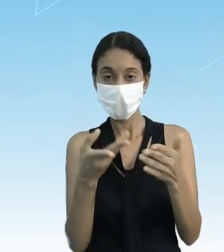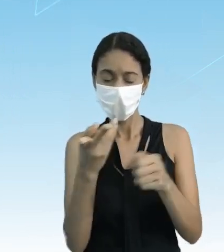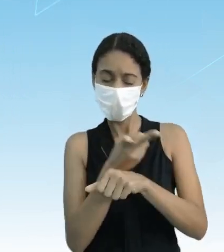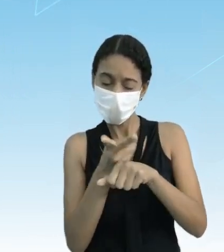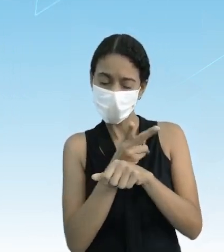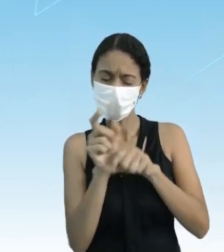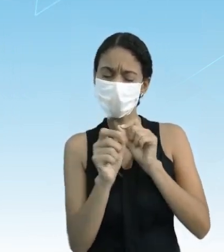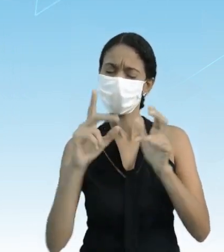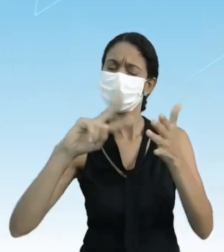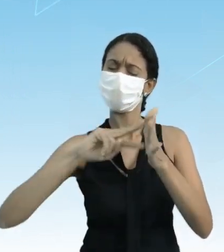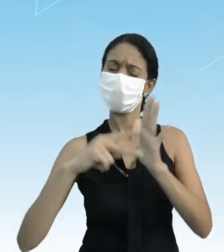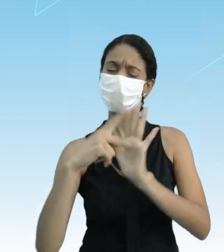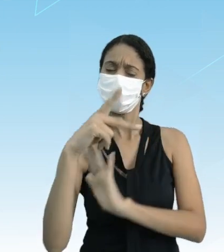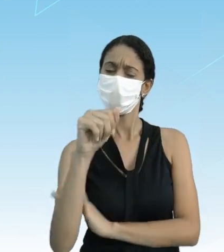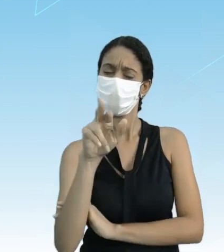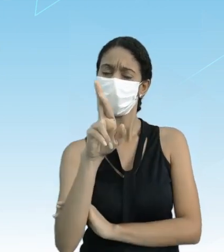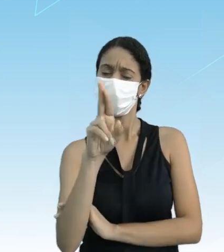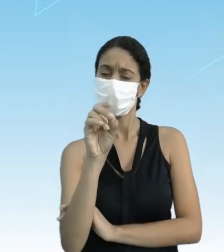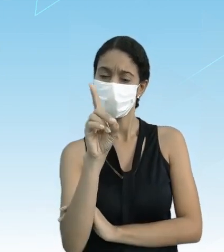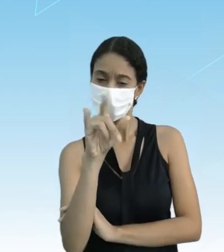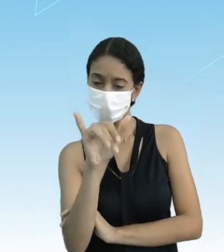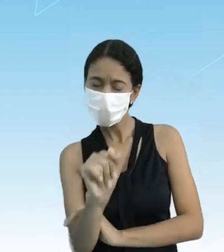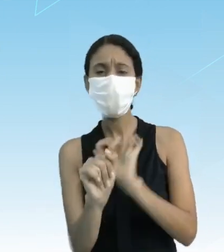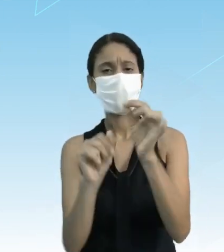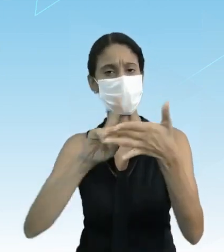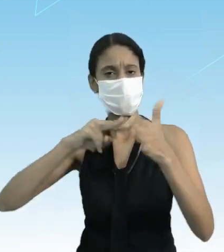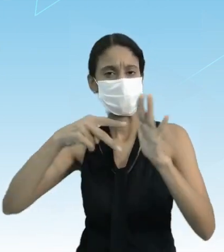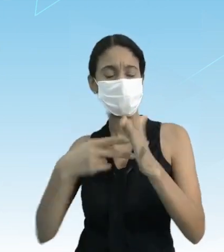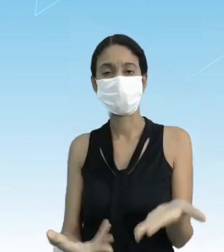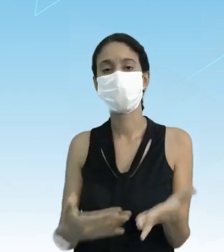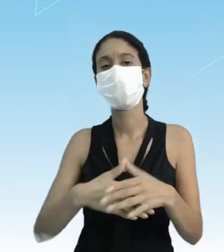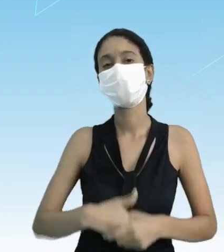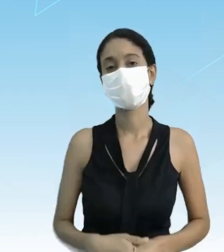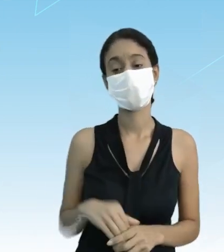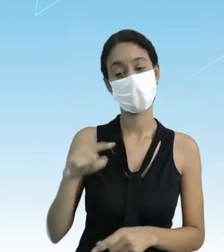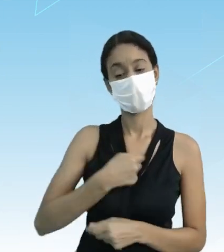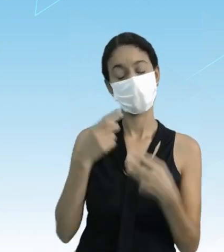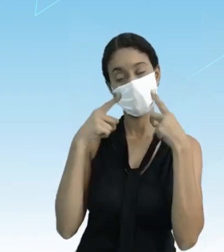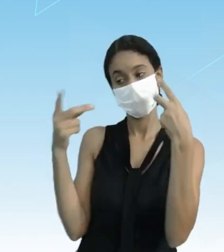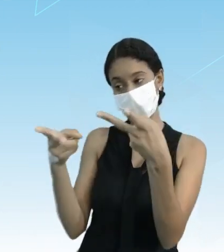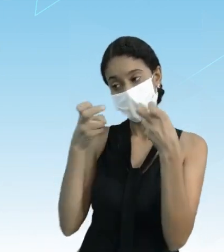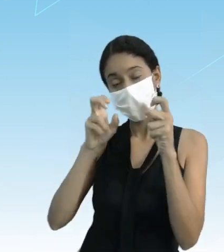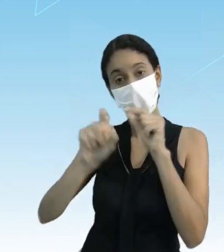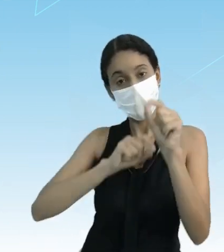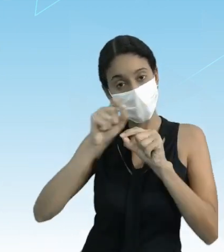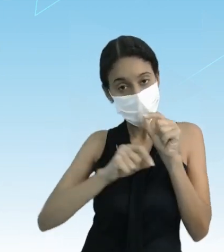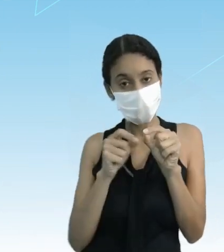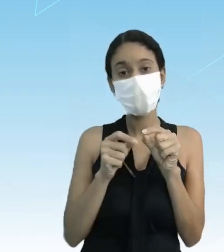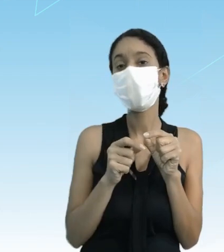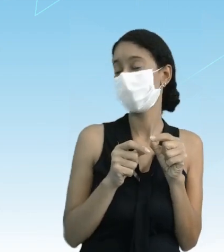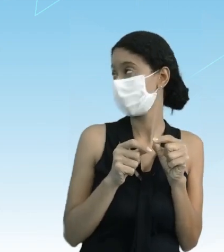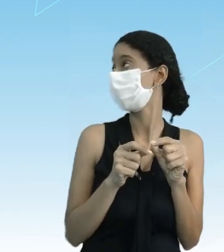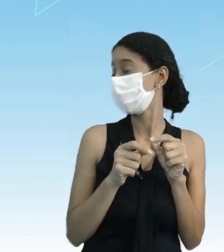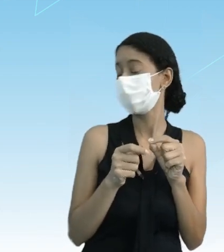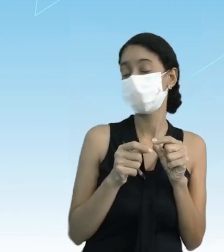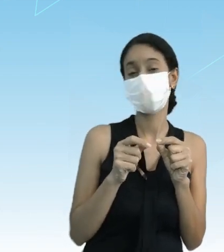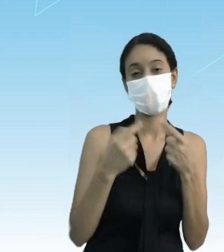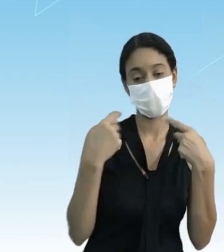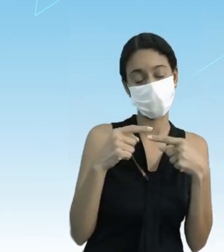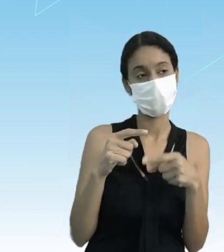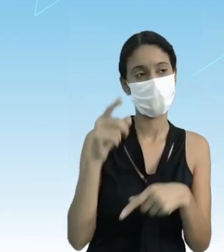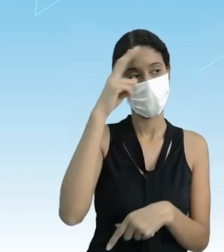que aquela citação é de um determinado autor pelo conhecimento de mundo que eu tenho. Vocês podem me dizer, mas